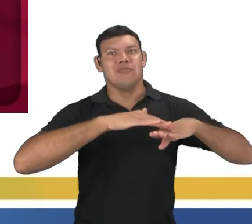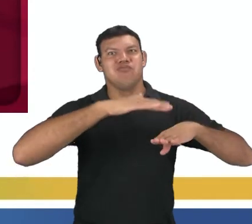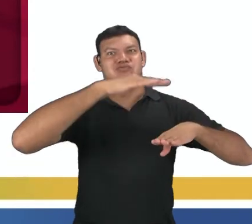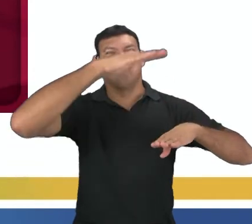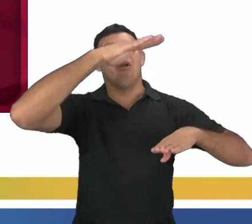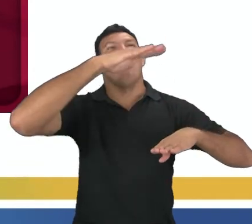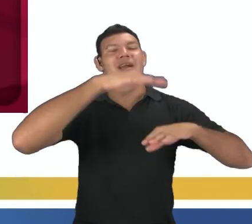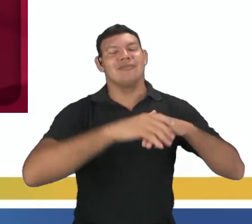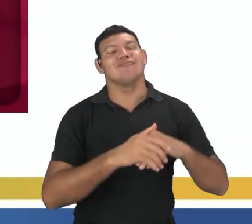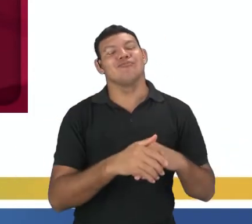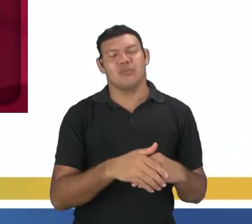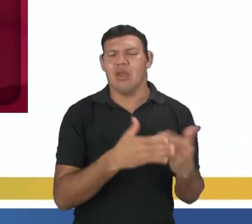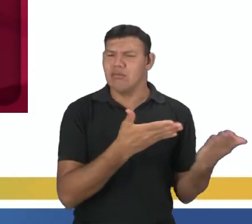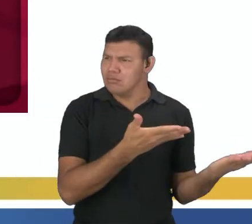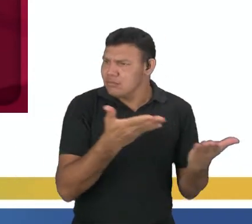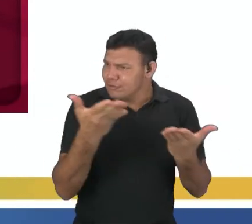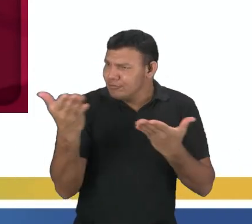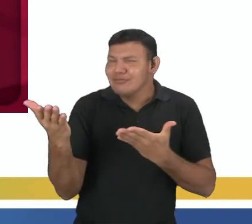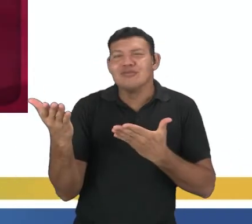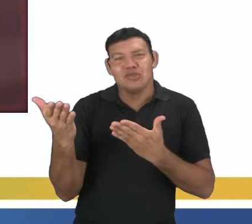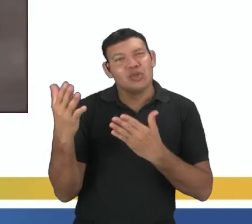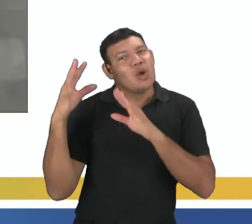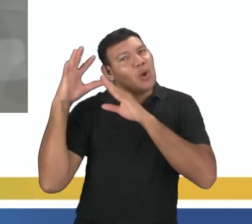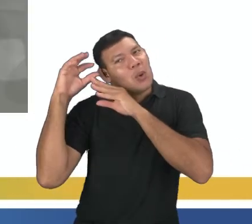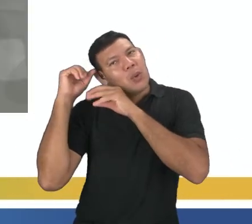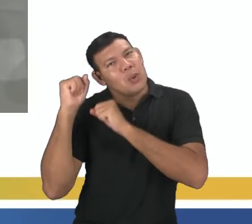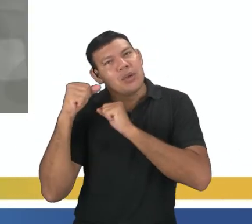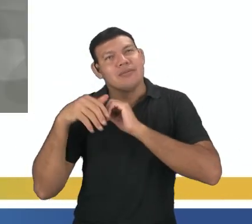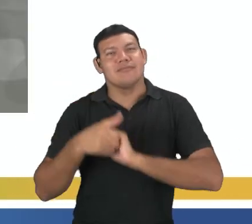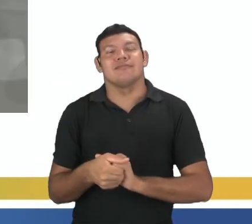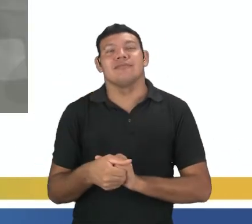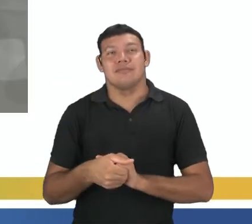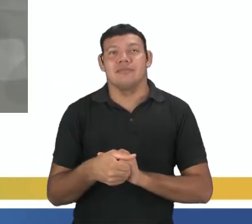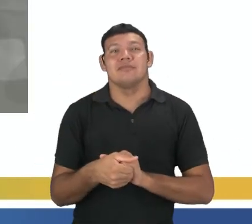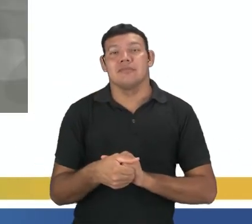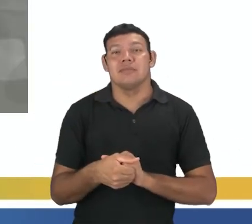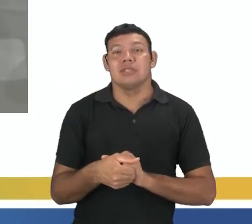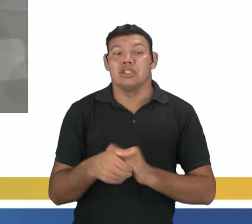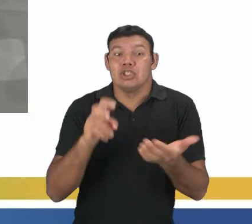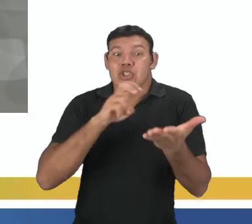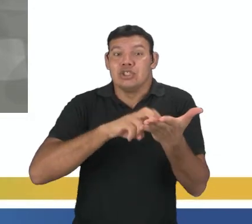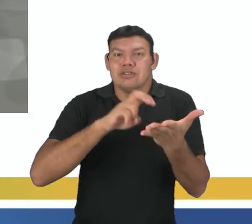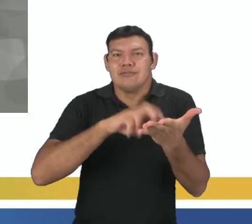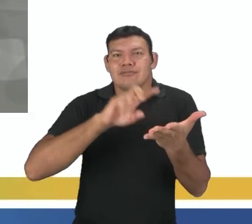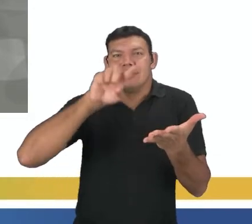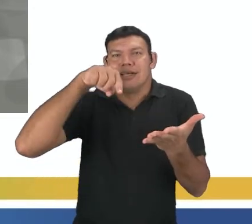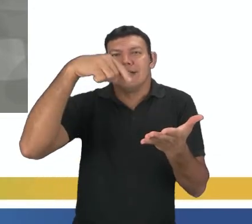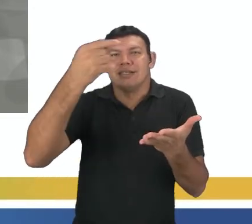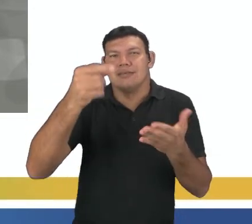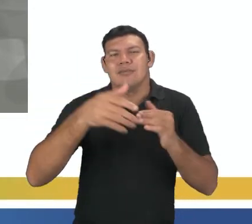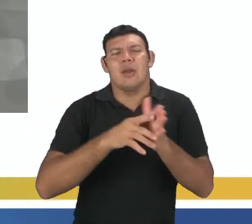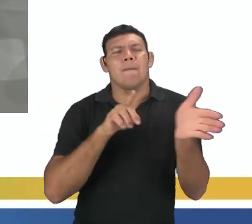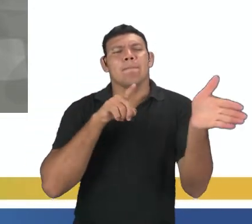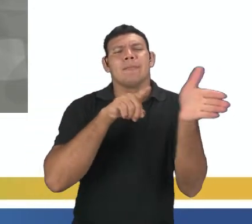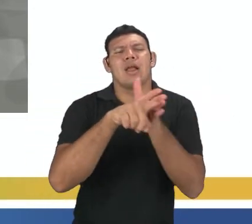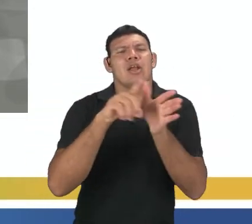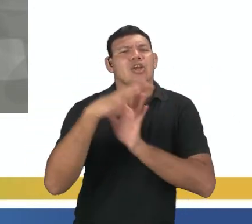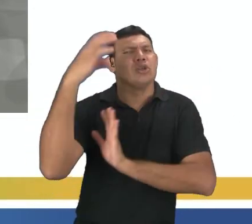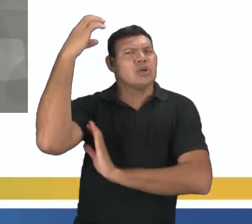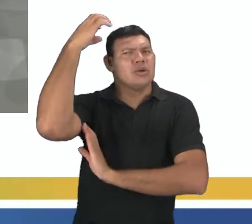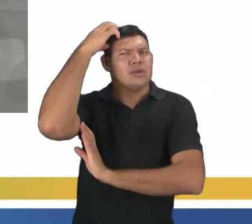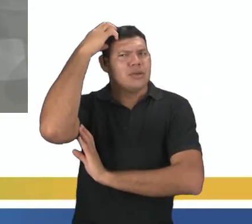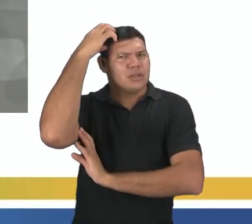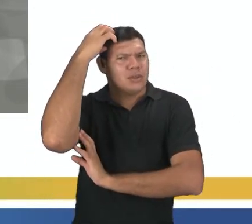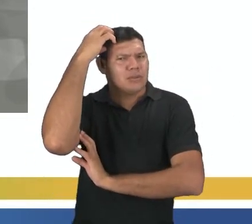e ofereceu a cama para a jovem passar a noite. Na manhã seguinte, perguntaram à jovem princesa se ela